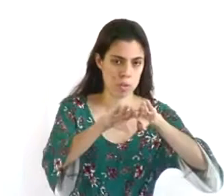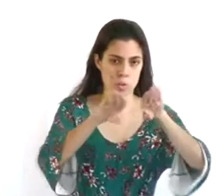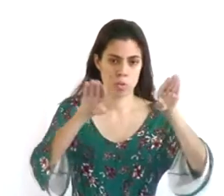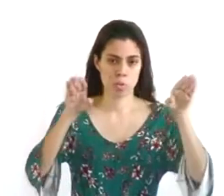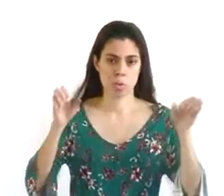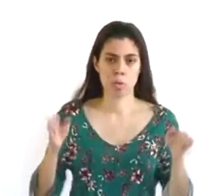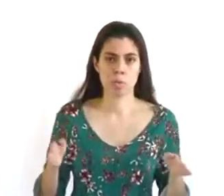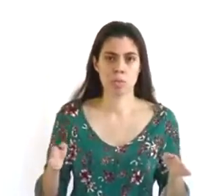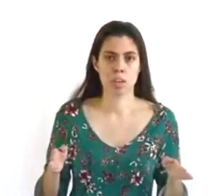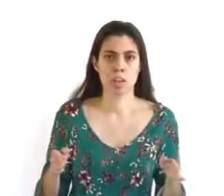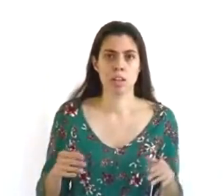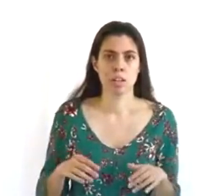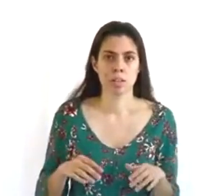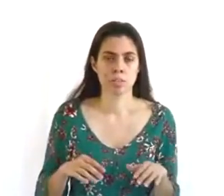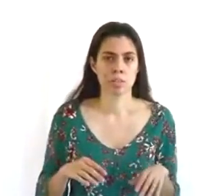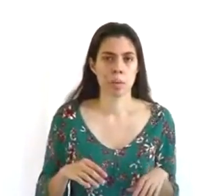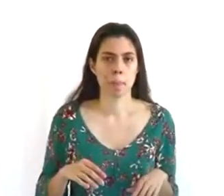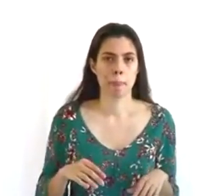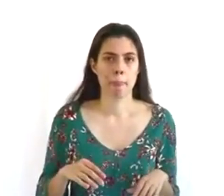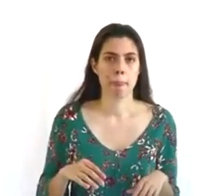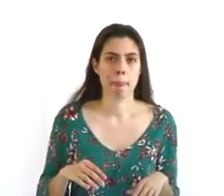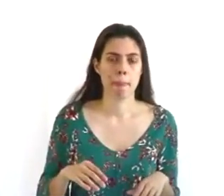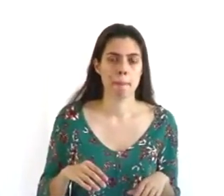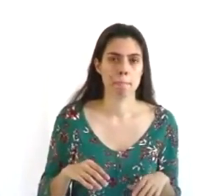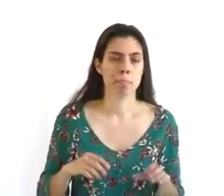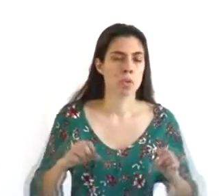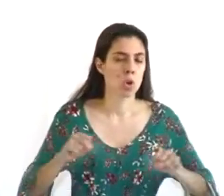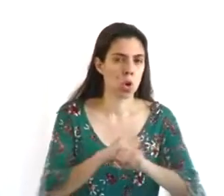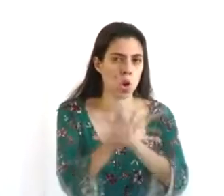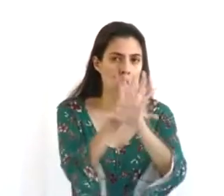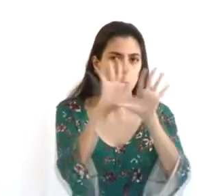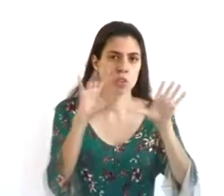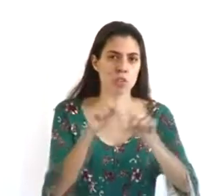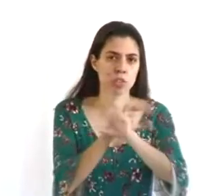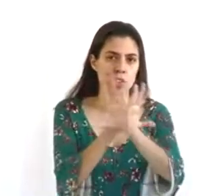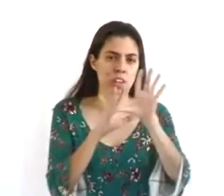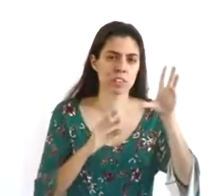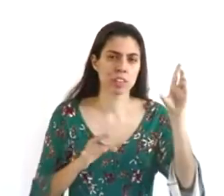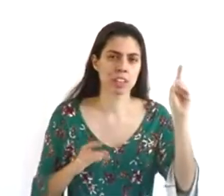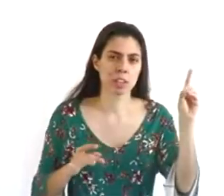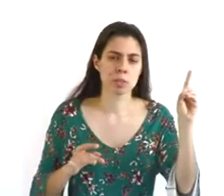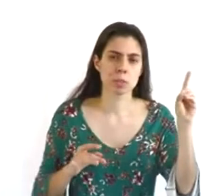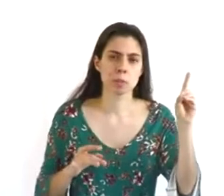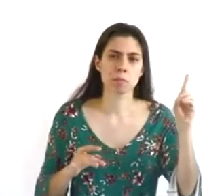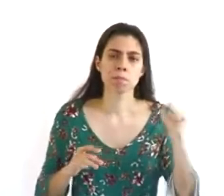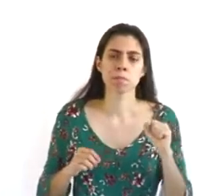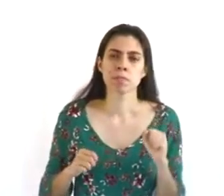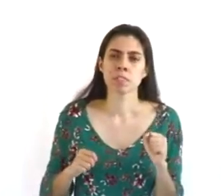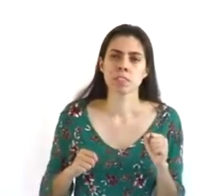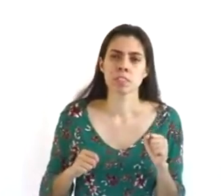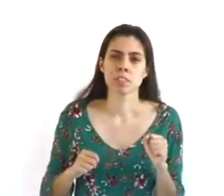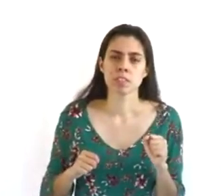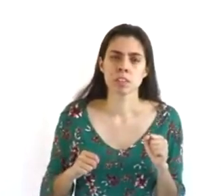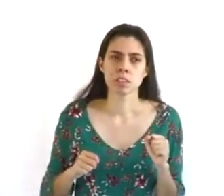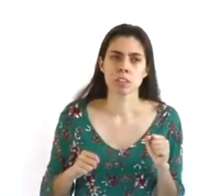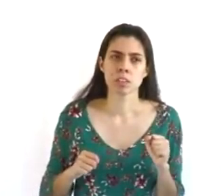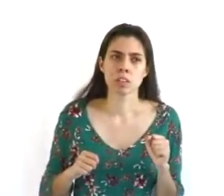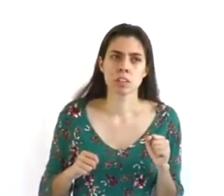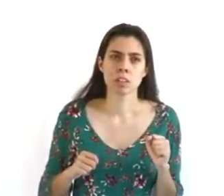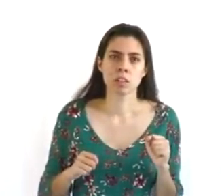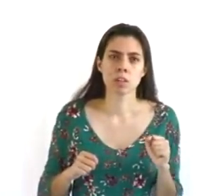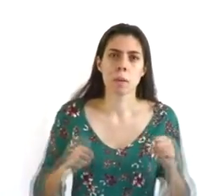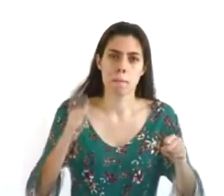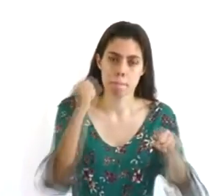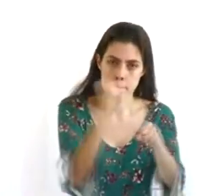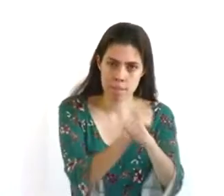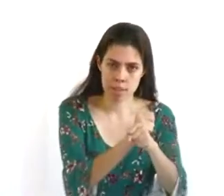tinham lançado os fundamentos, mas eles estão ali glorificando a Deus depois do decreto de Ciro, eles estão agora ali voltando depois do